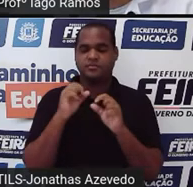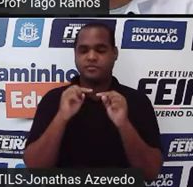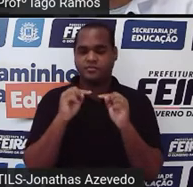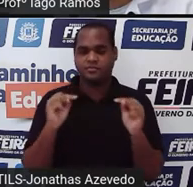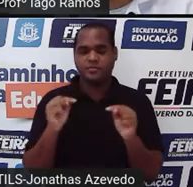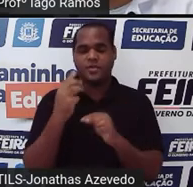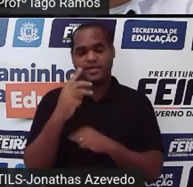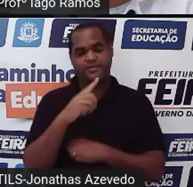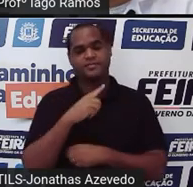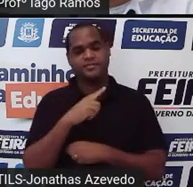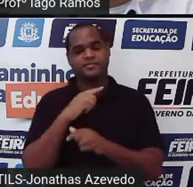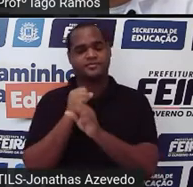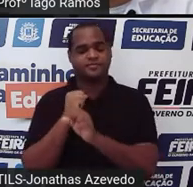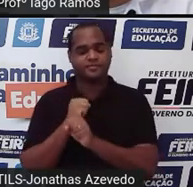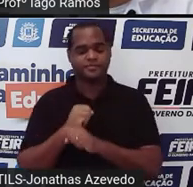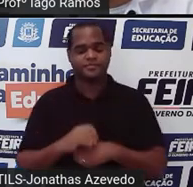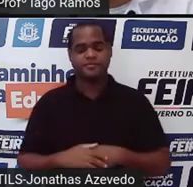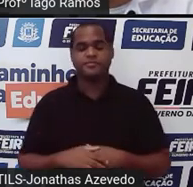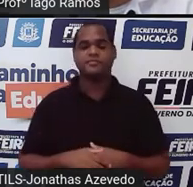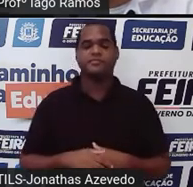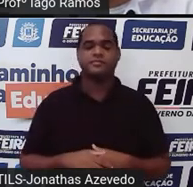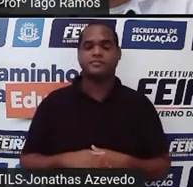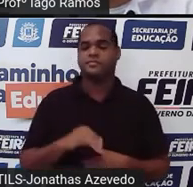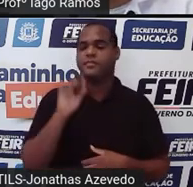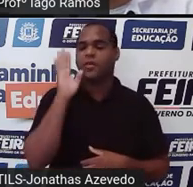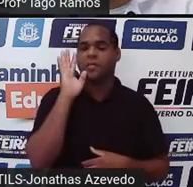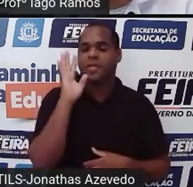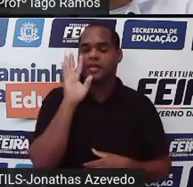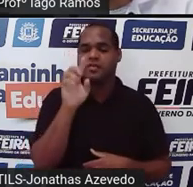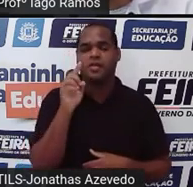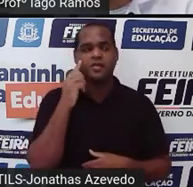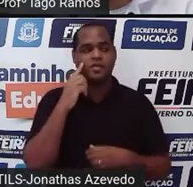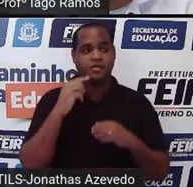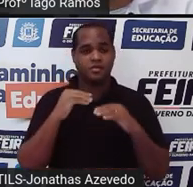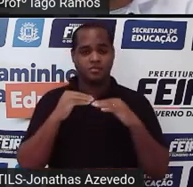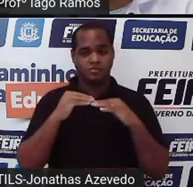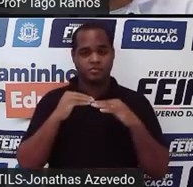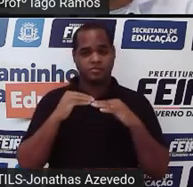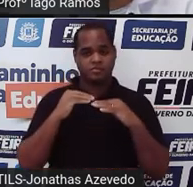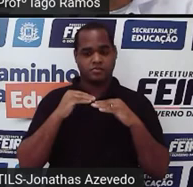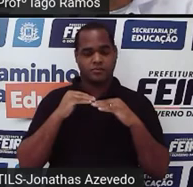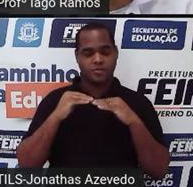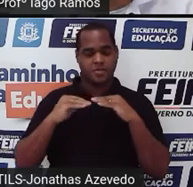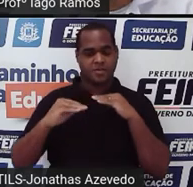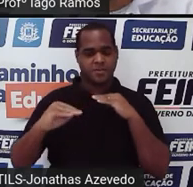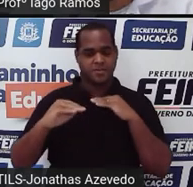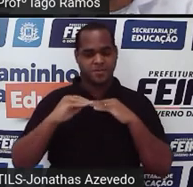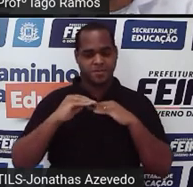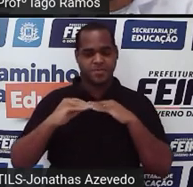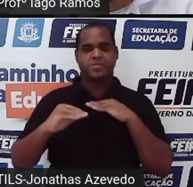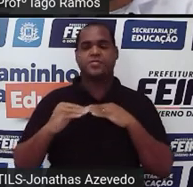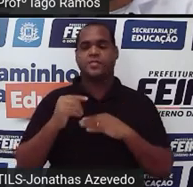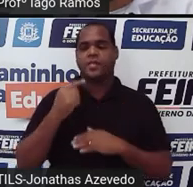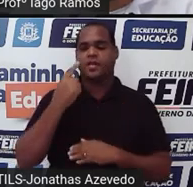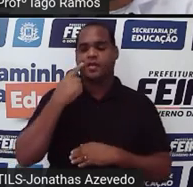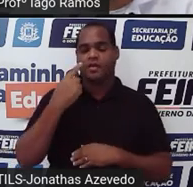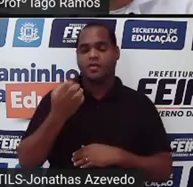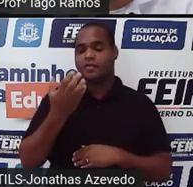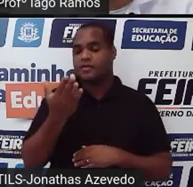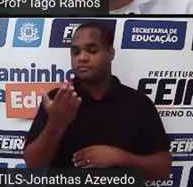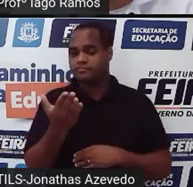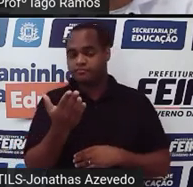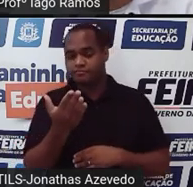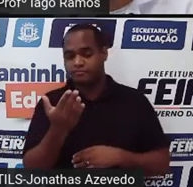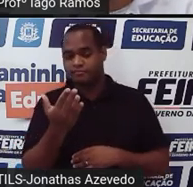31 E se a gente pensa no comprimento comprimento a gente vai olhar aqui nessa parte que tá de amarelo tá o